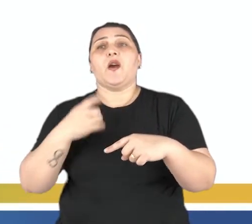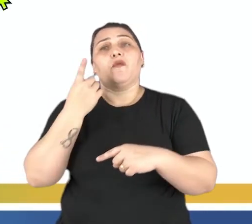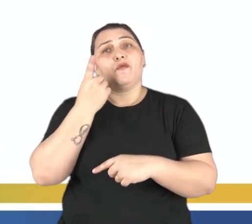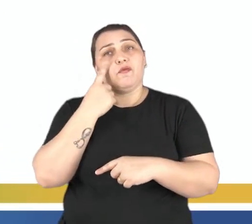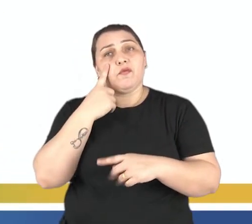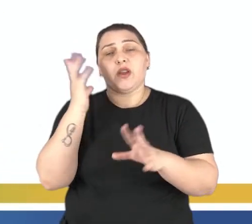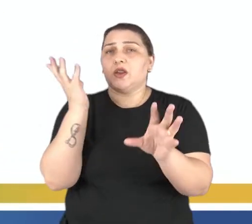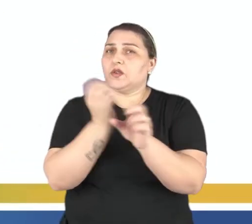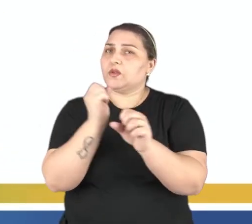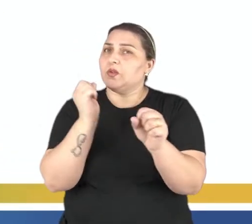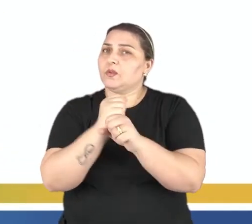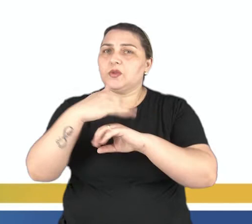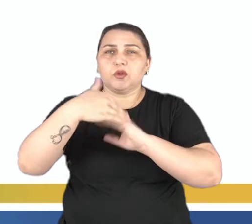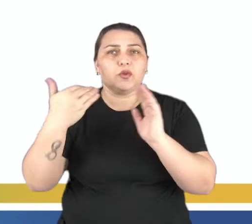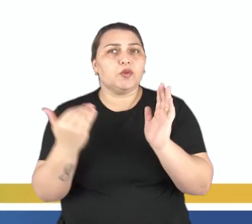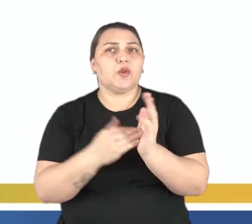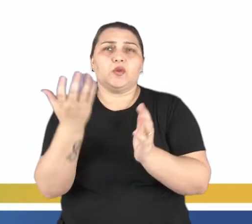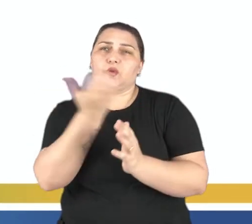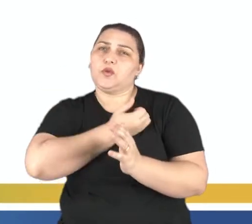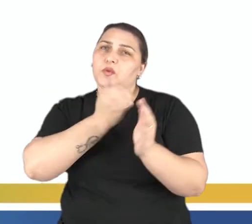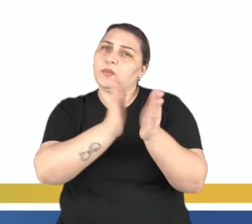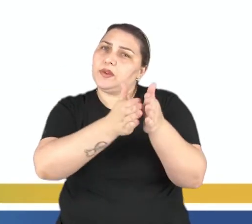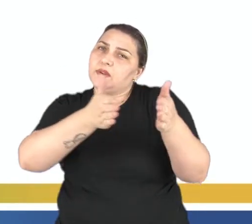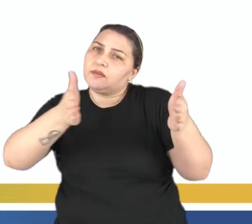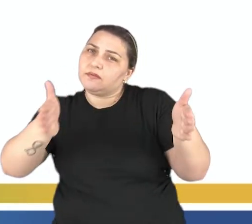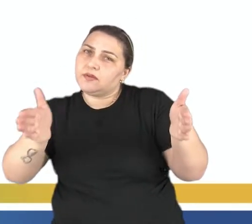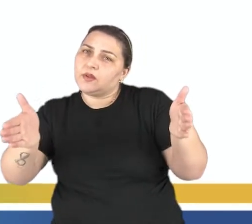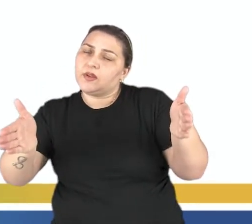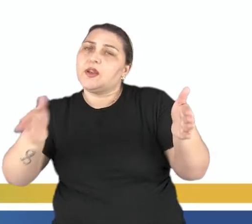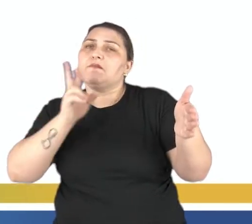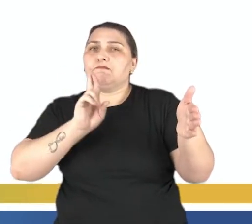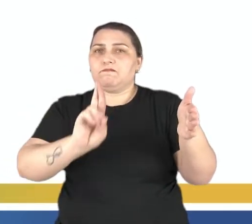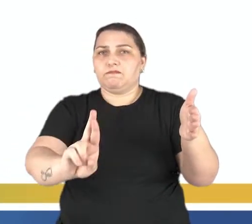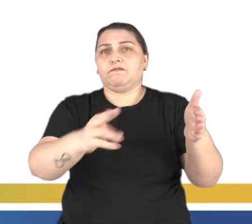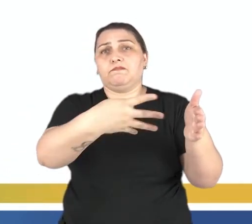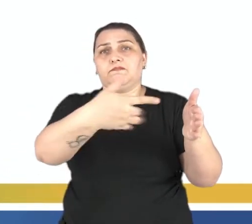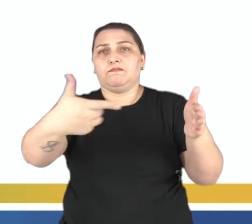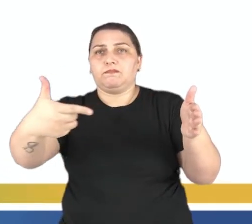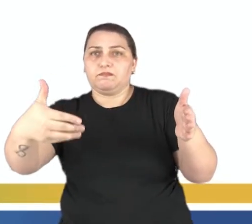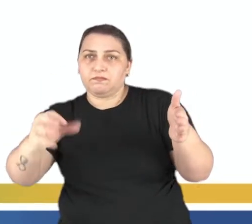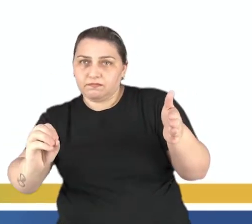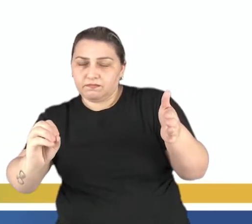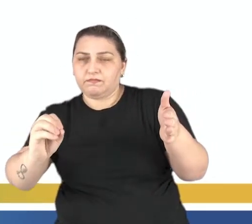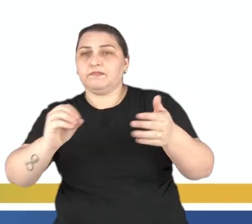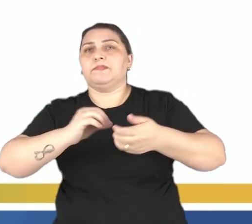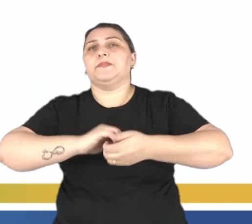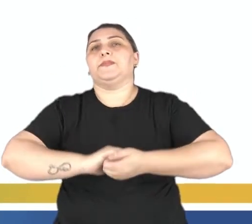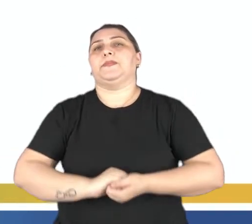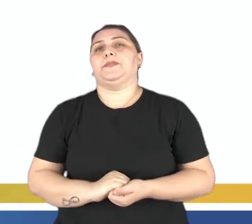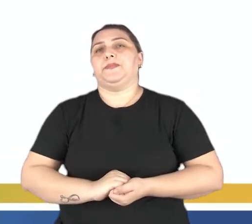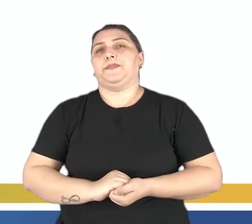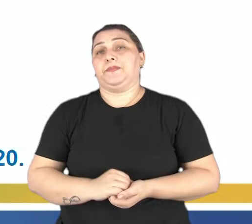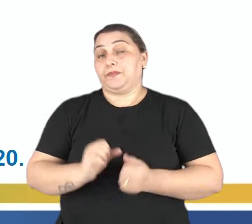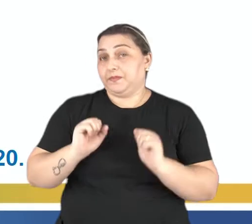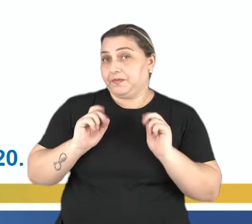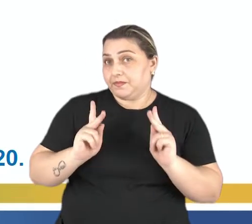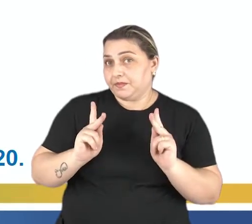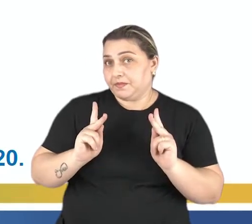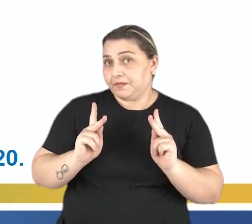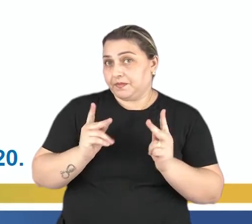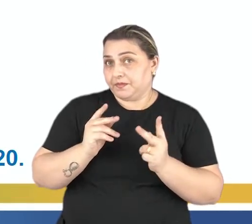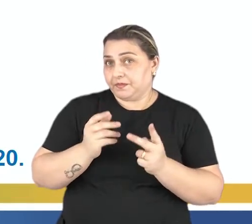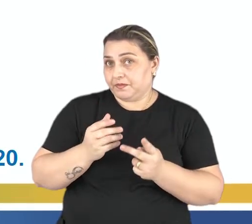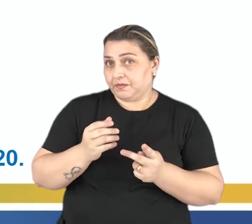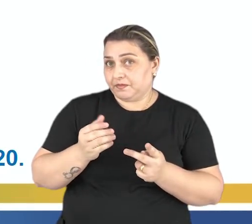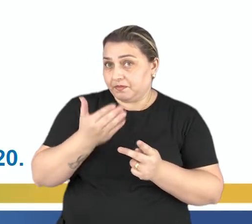que a soma de todos os termos dessa sequência resultou em 420, ok? Ficou